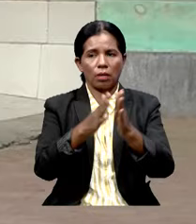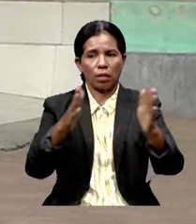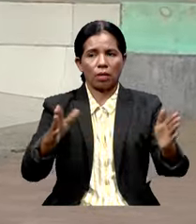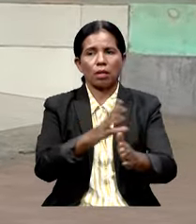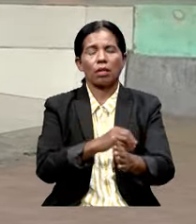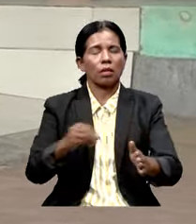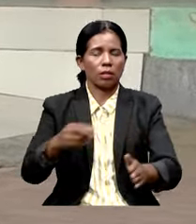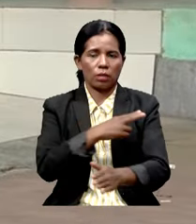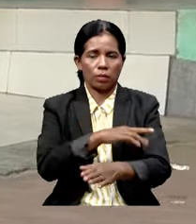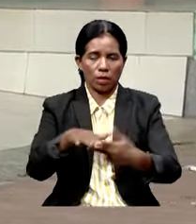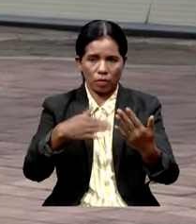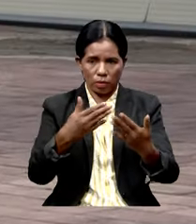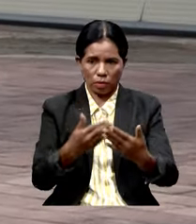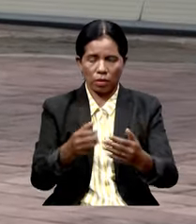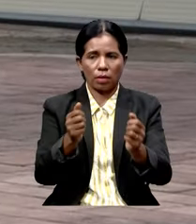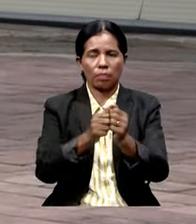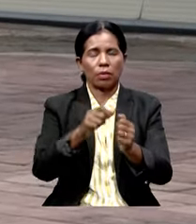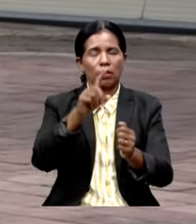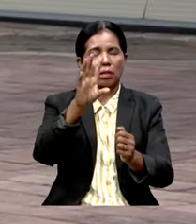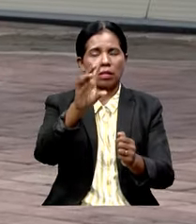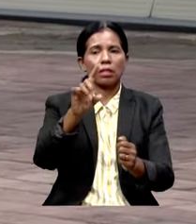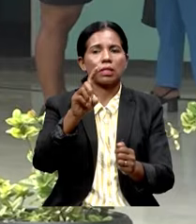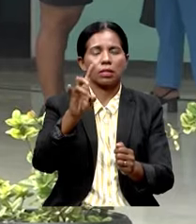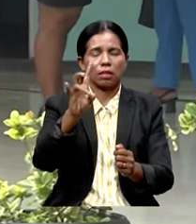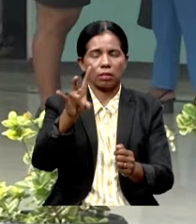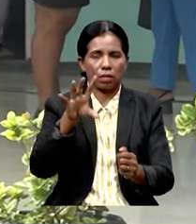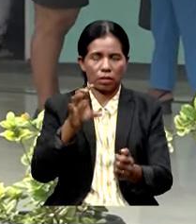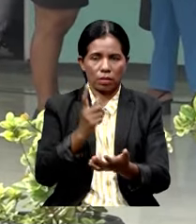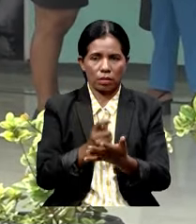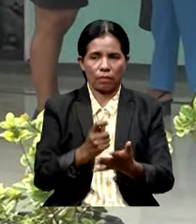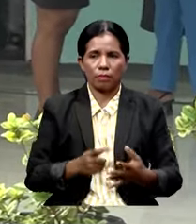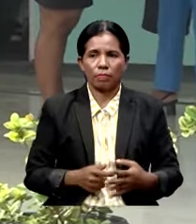de saúde Sira, a Mutuk Rio Natucito. Santina de Jesus, Tito Silva, GMN.